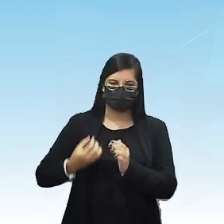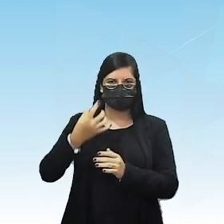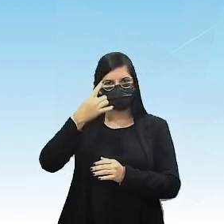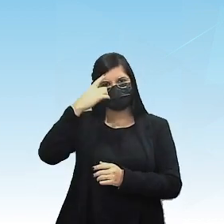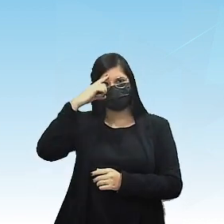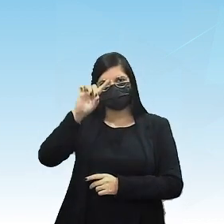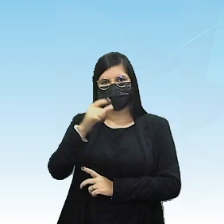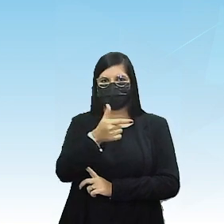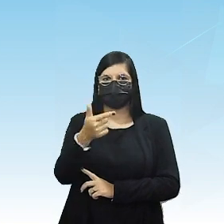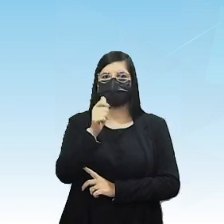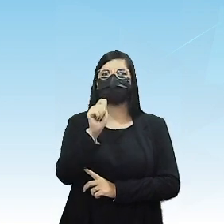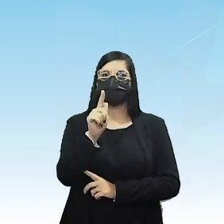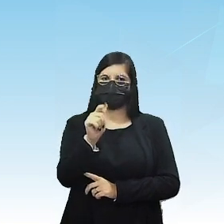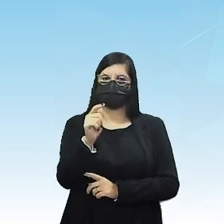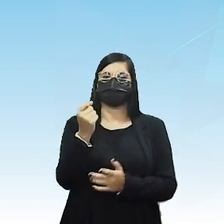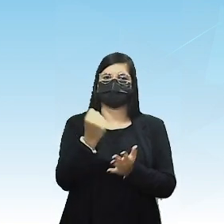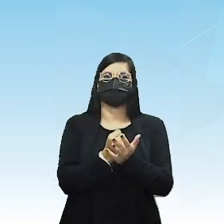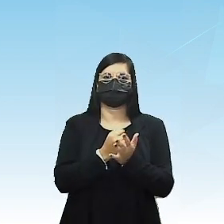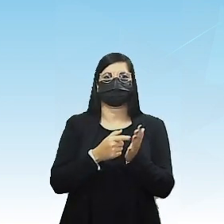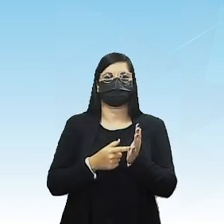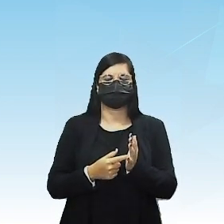agosto como o Dia do Folclore Nacional.